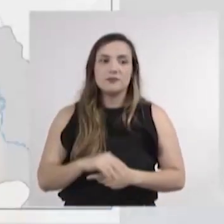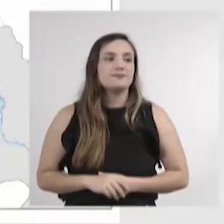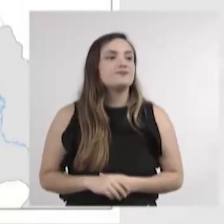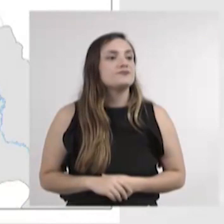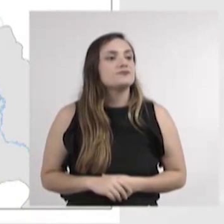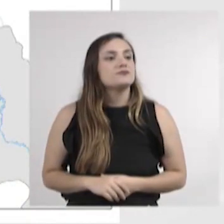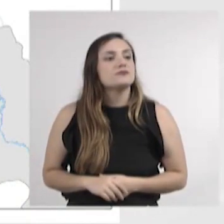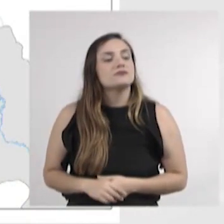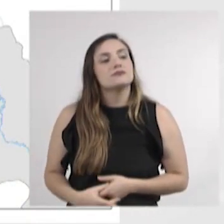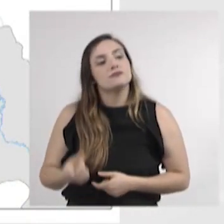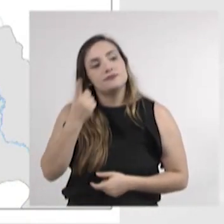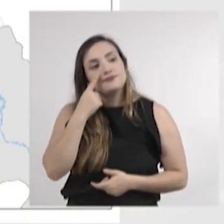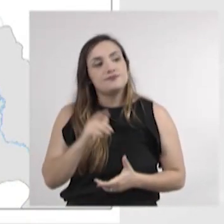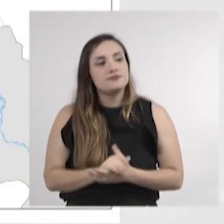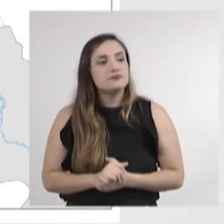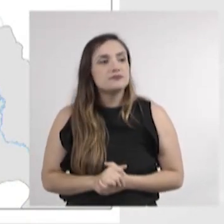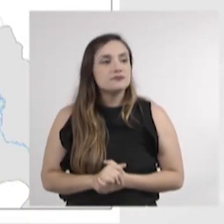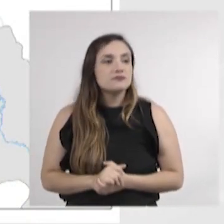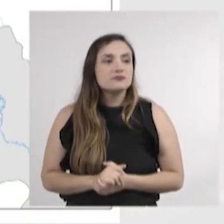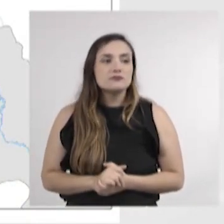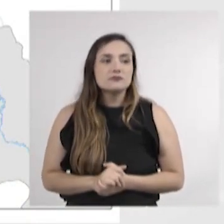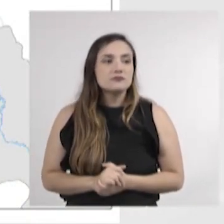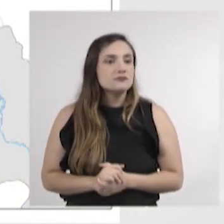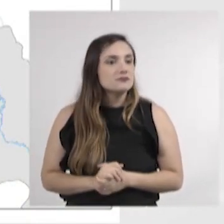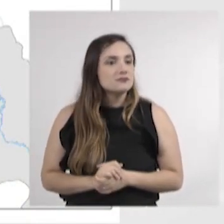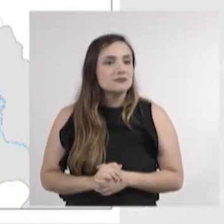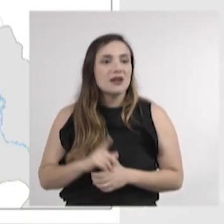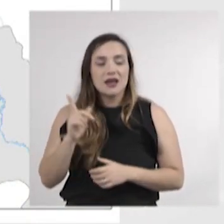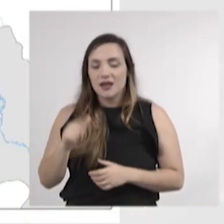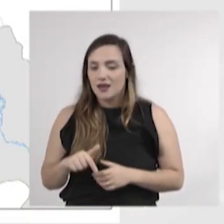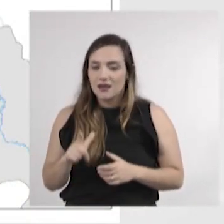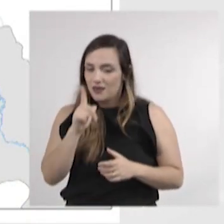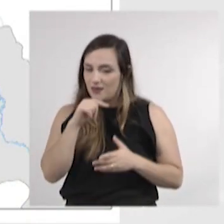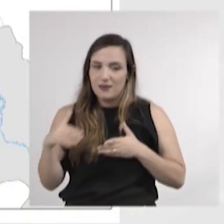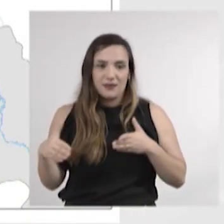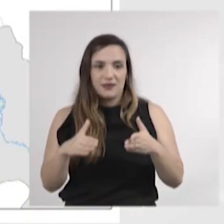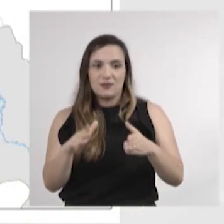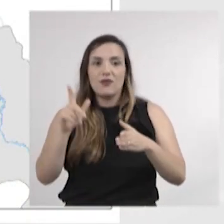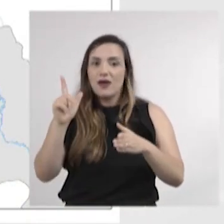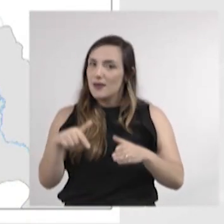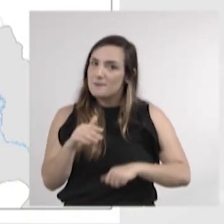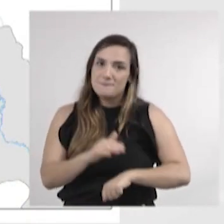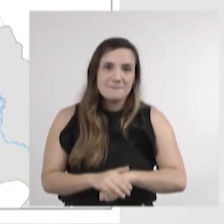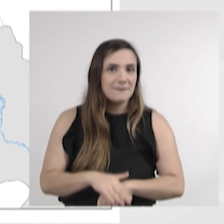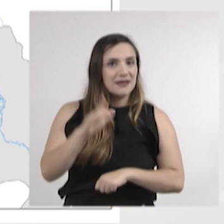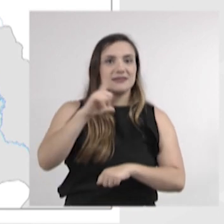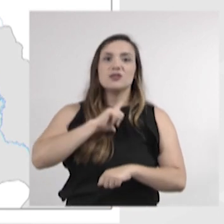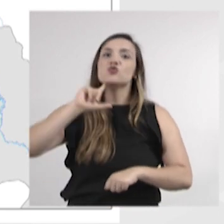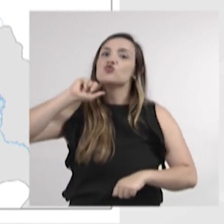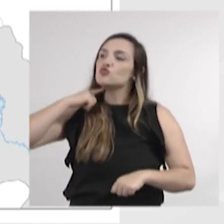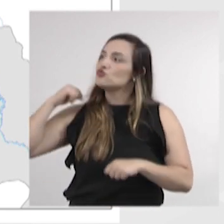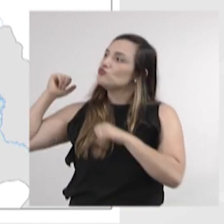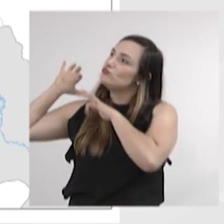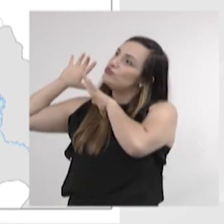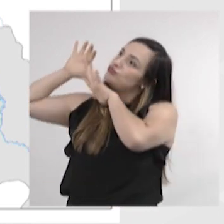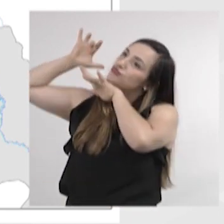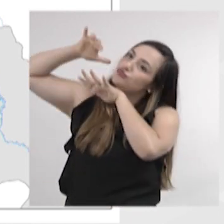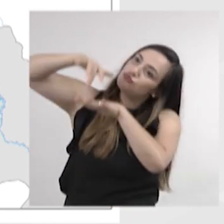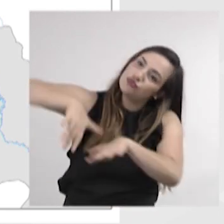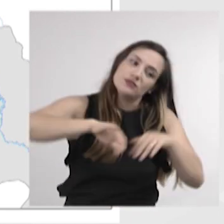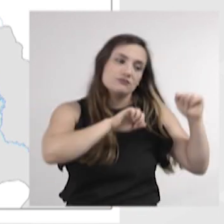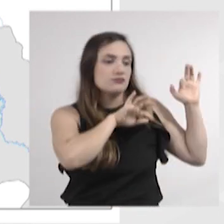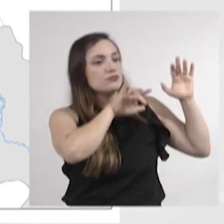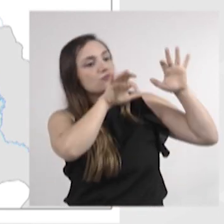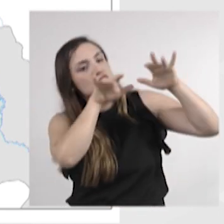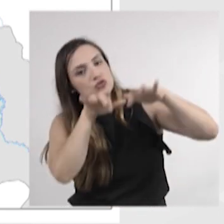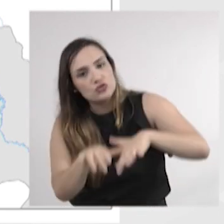de sedimento, olha lá, temos o campeão também que chega em Guaíra, né? A bolona vermelha está chegando em Guaíra. E vocês podem perceber que o que sai